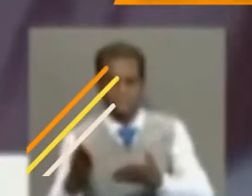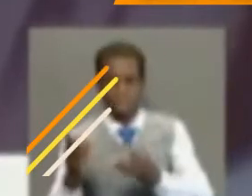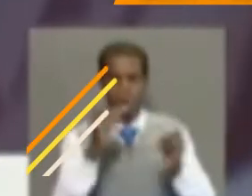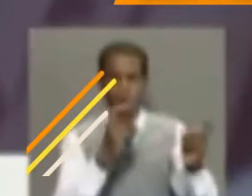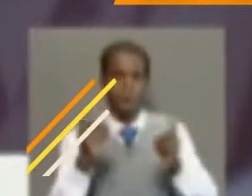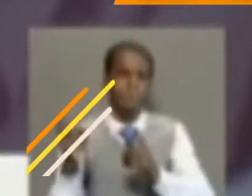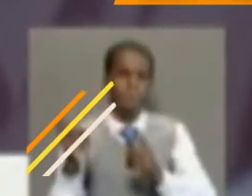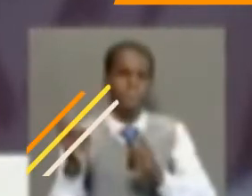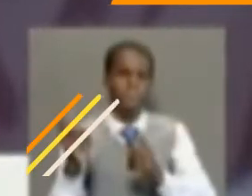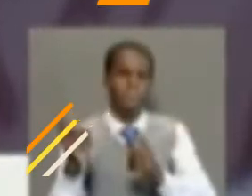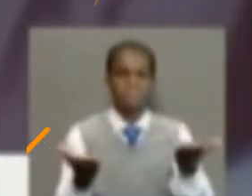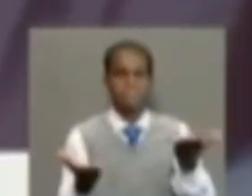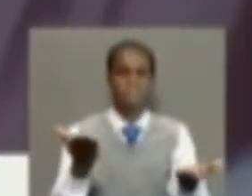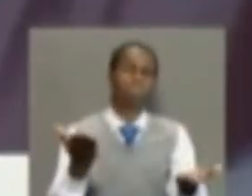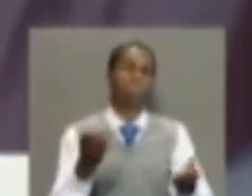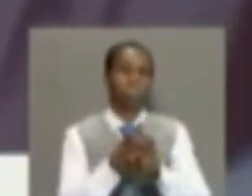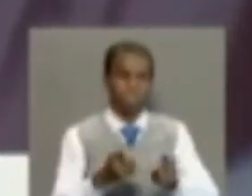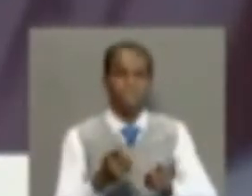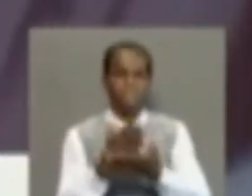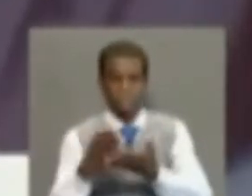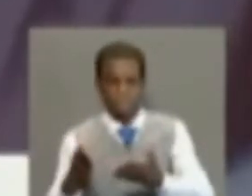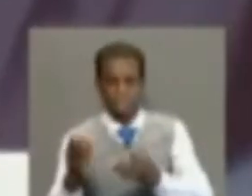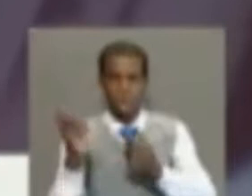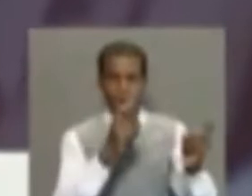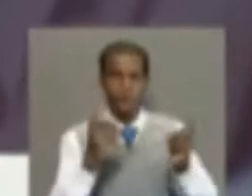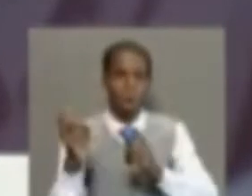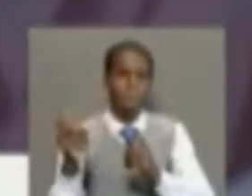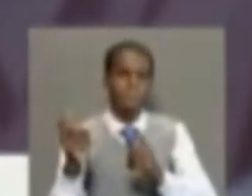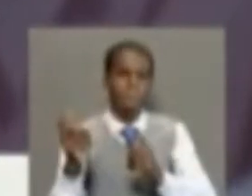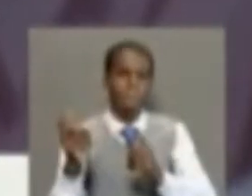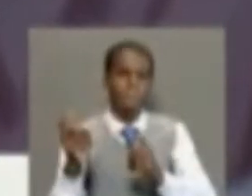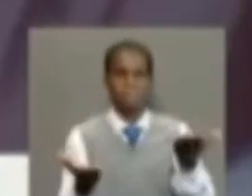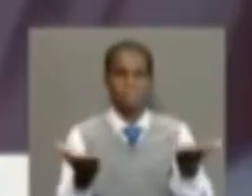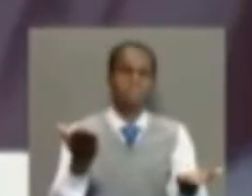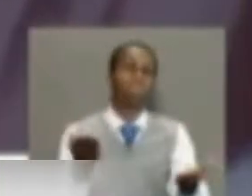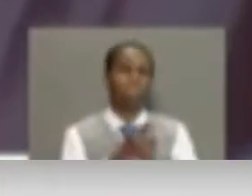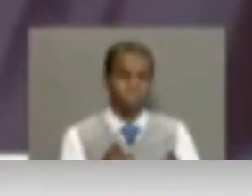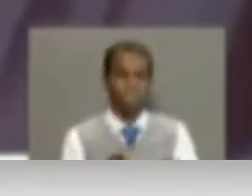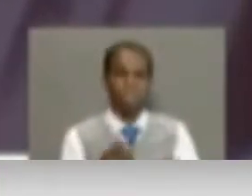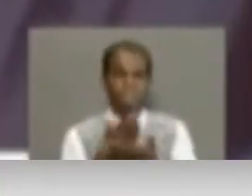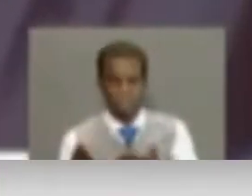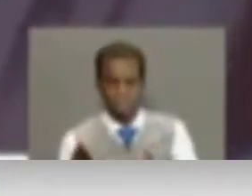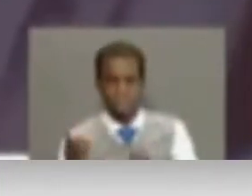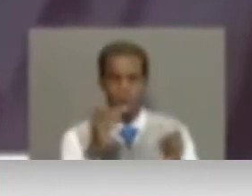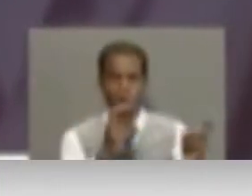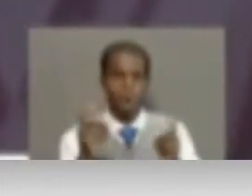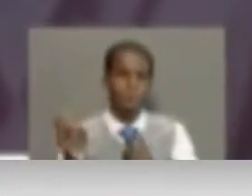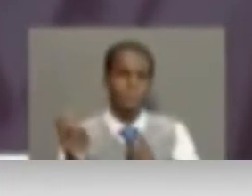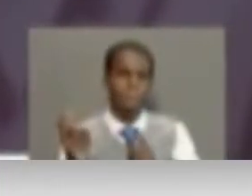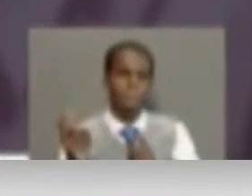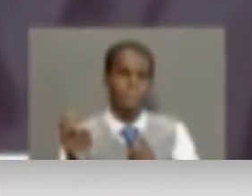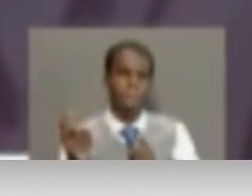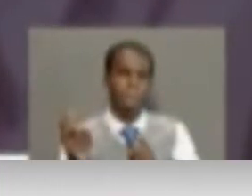Costa Júnior não é mais cidadão português. Adalberto da Costa Júnior não é mais cidadão português. Adalberto da Costa Júnior não é